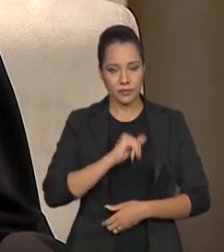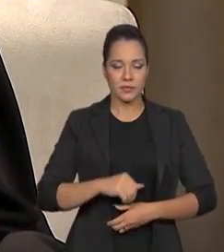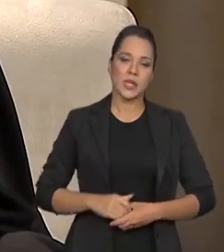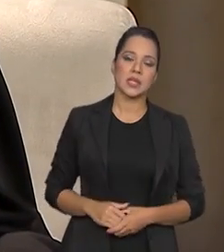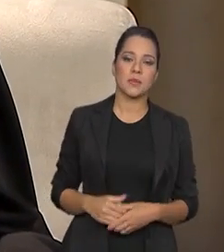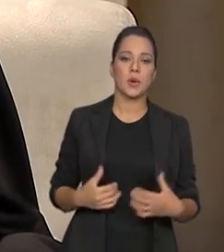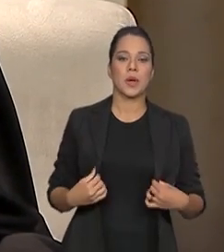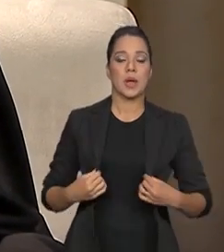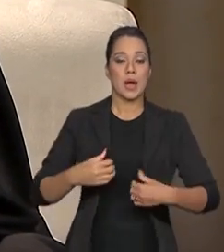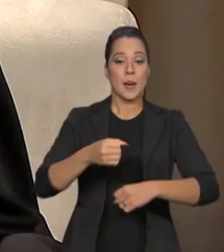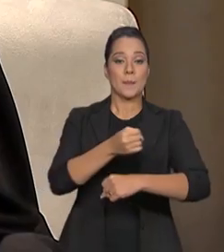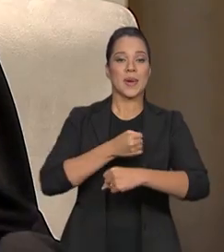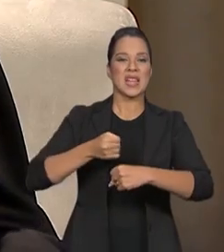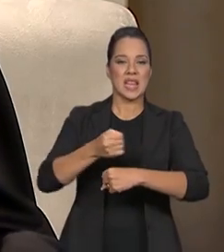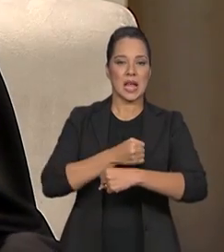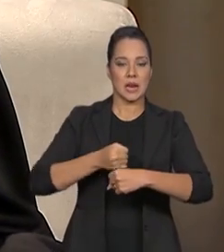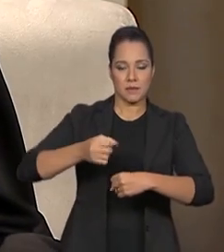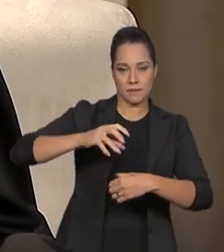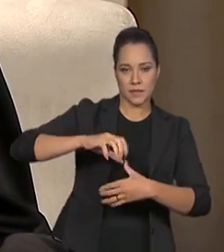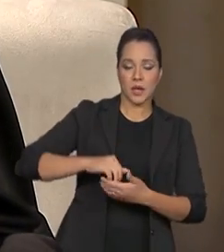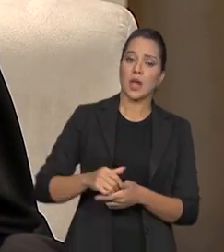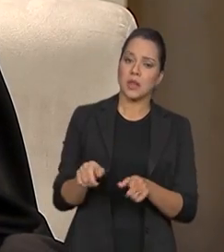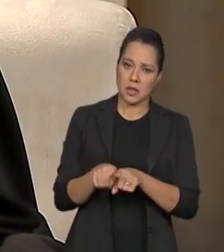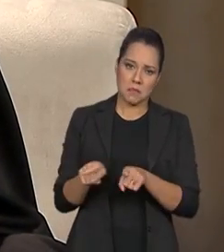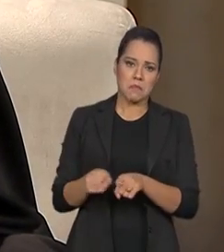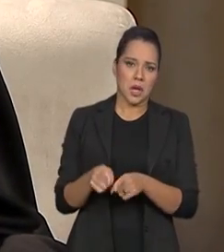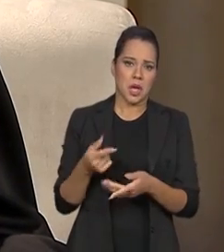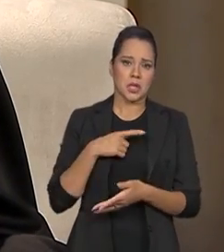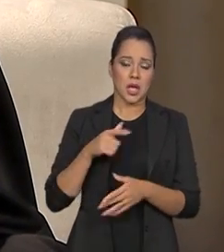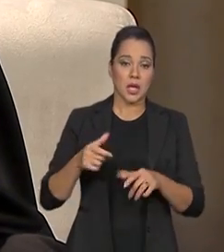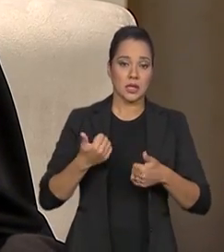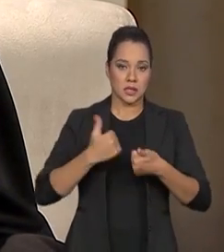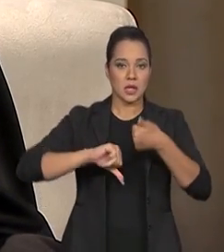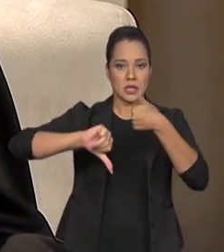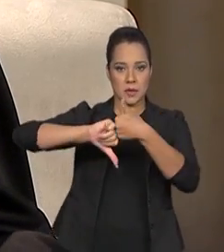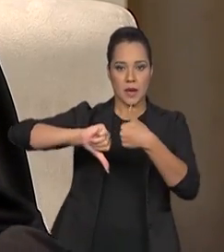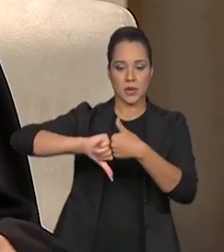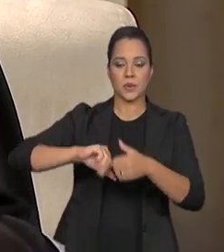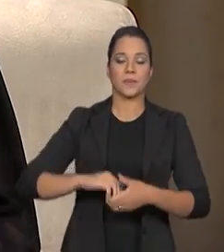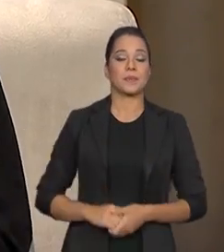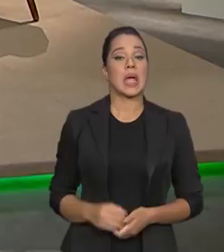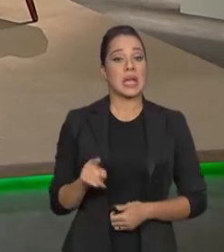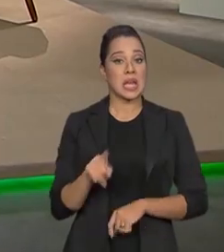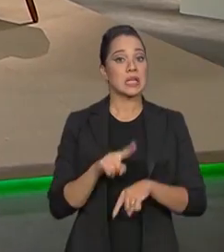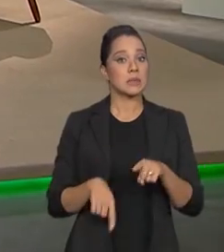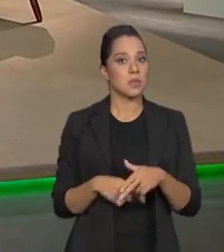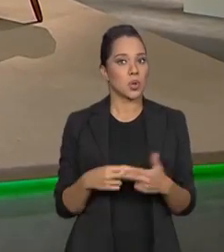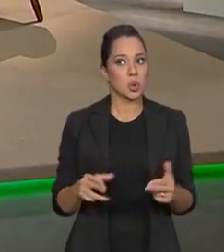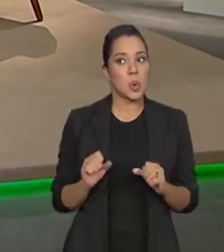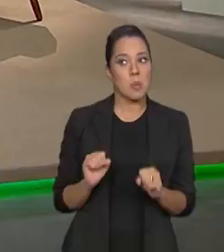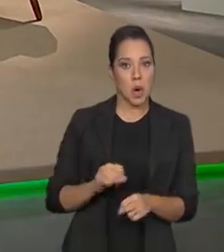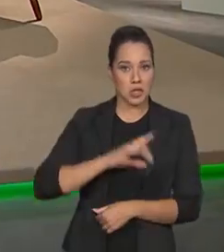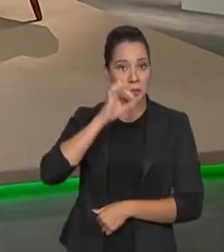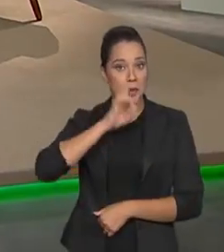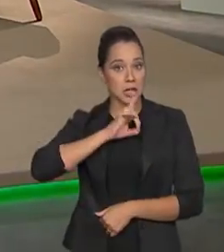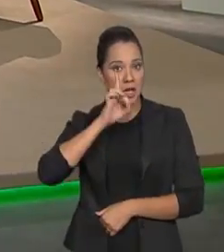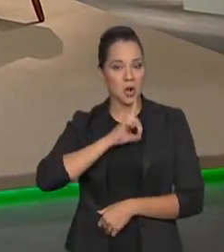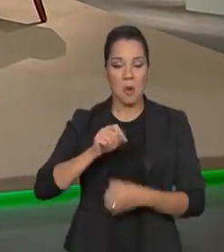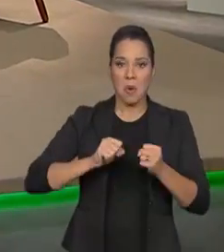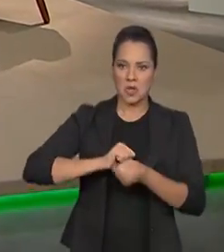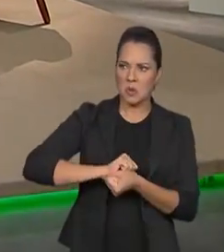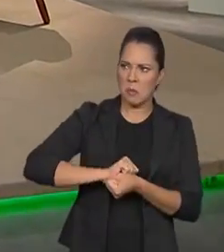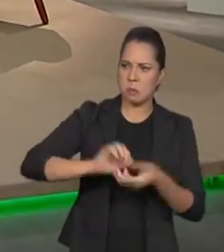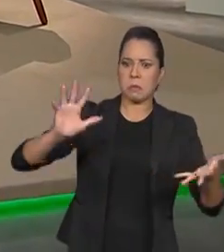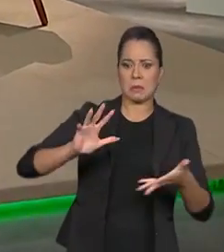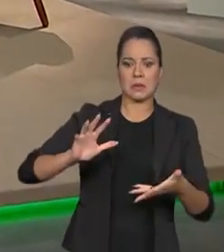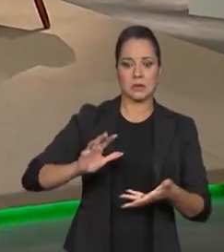panela de pressão produtos também certificado pelo Inmetro e esse produto pode trazer risco pode trazer uma explosão